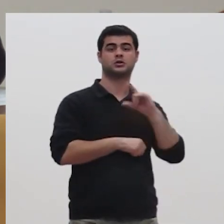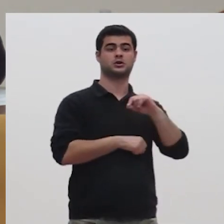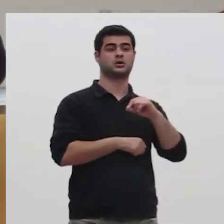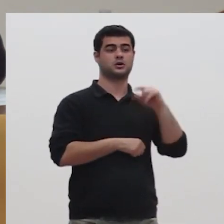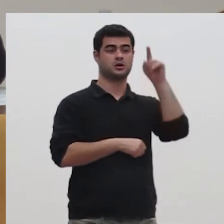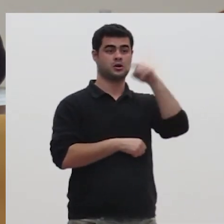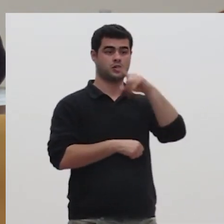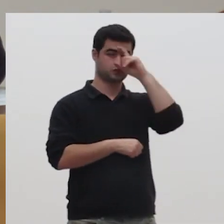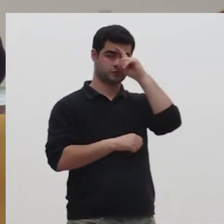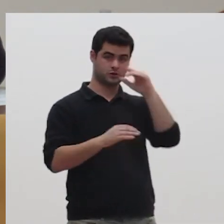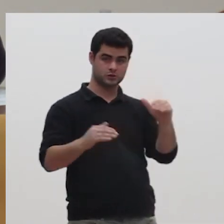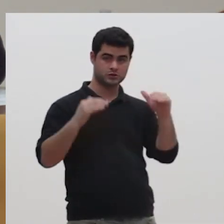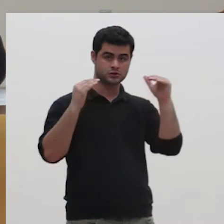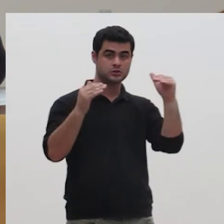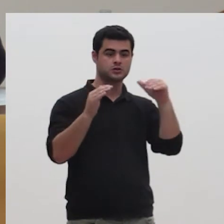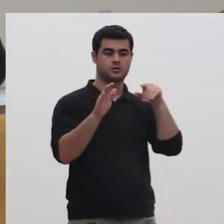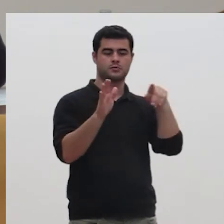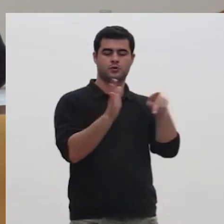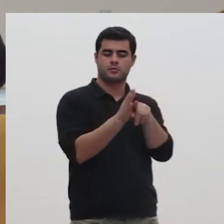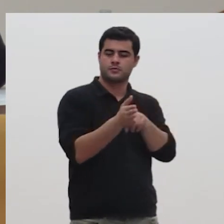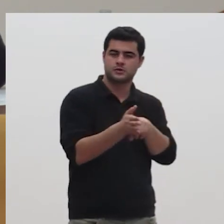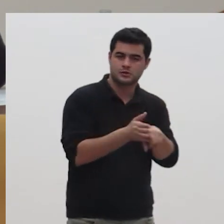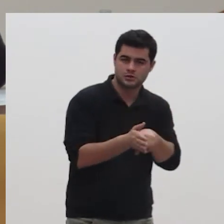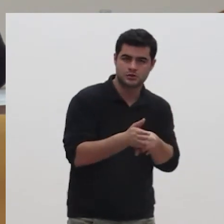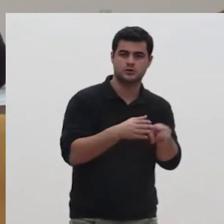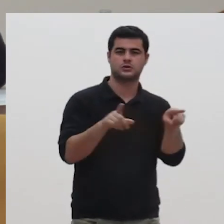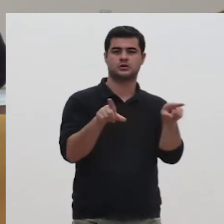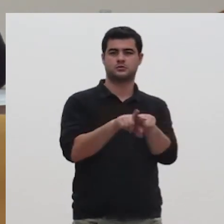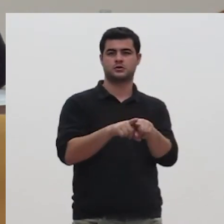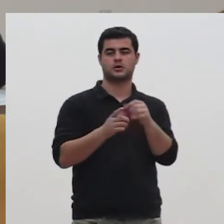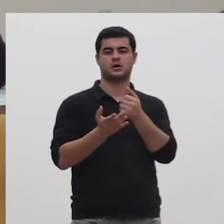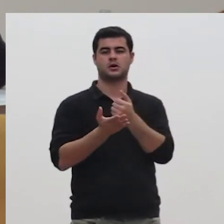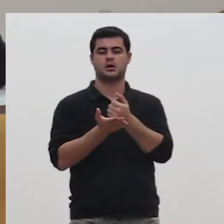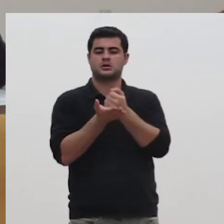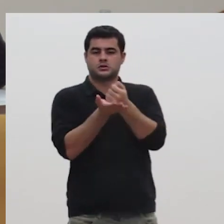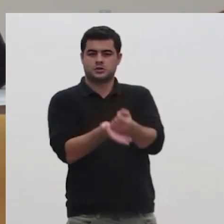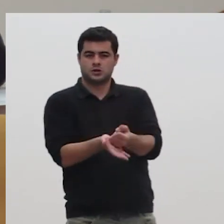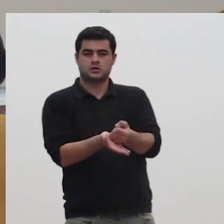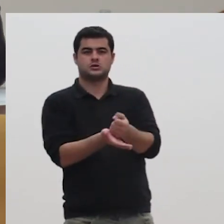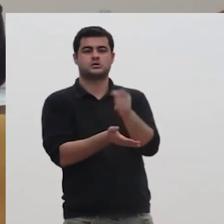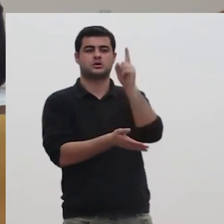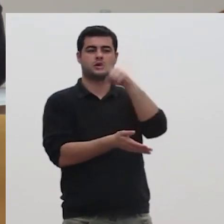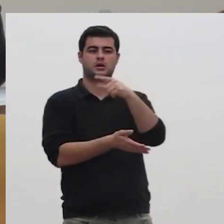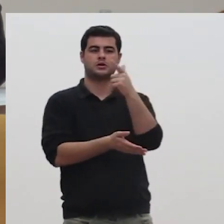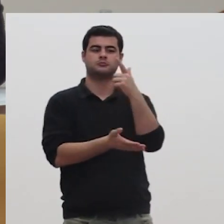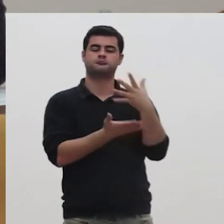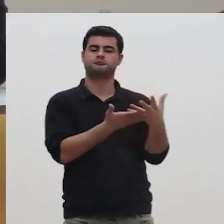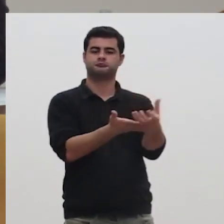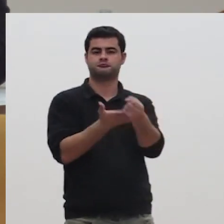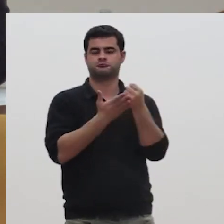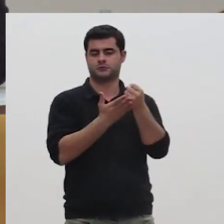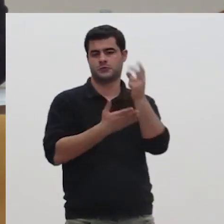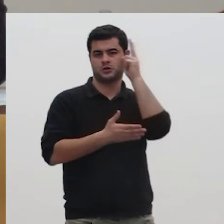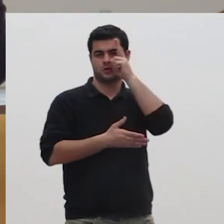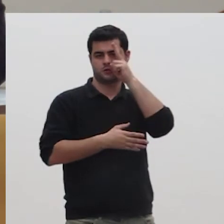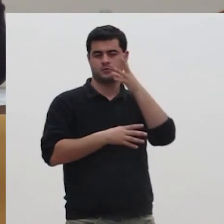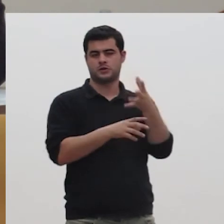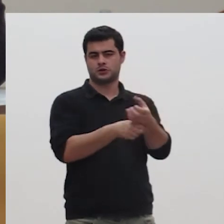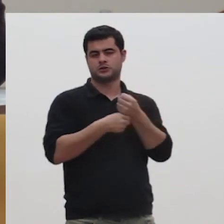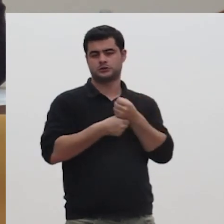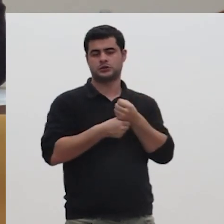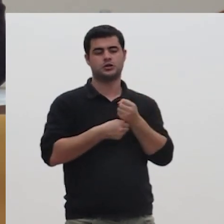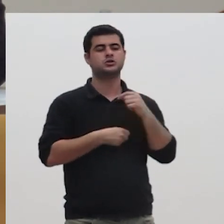de ensino, hospital de pesquisa e hospital assistencial, ela seja resgatada. É isso que nós temos que fazer, né? A gente não